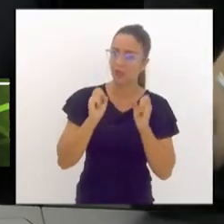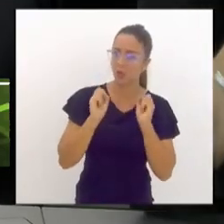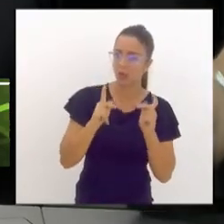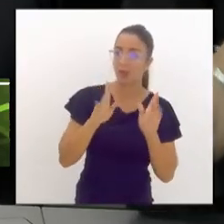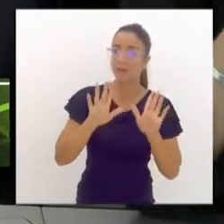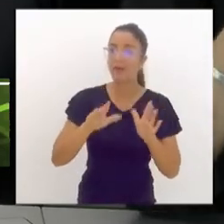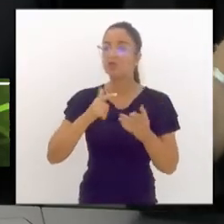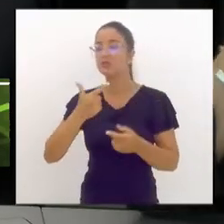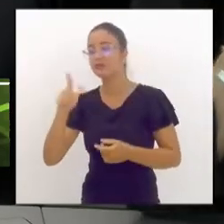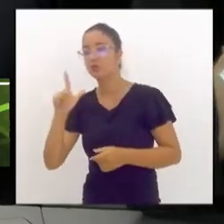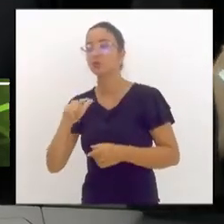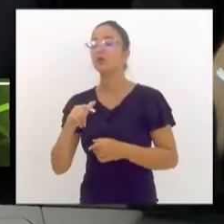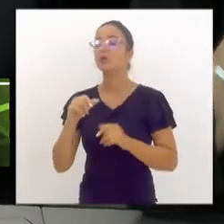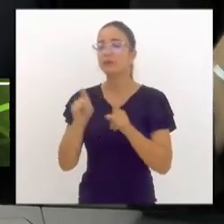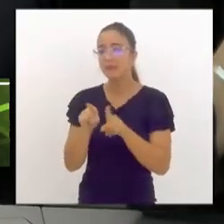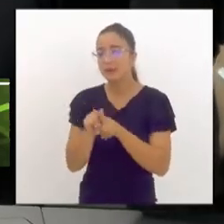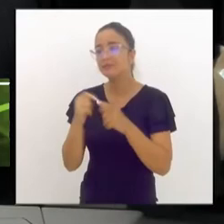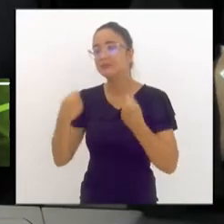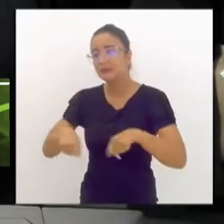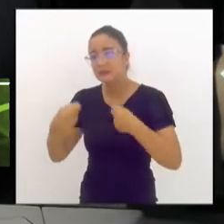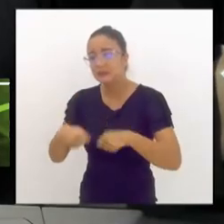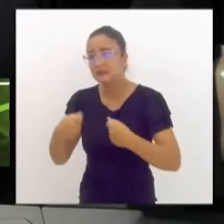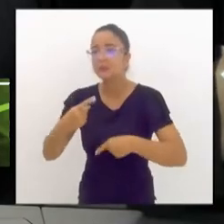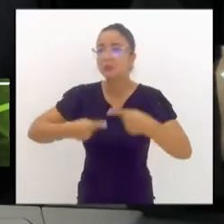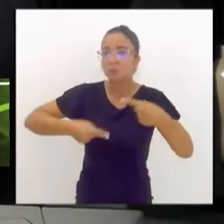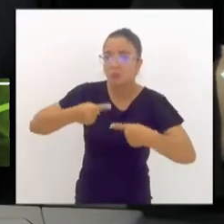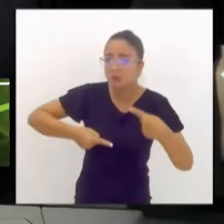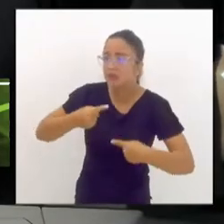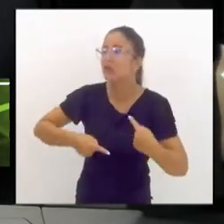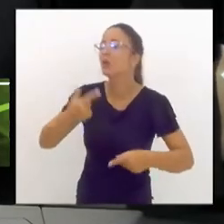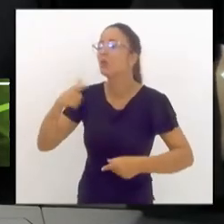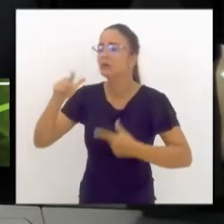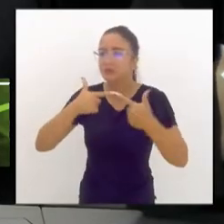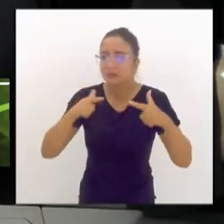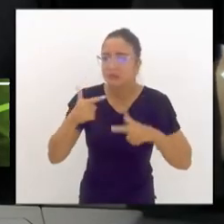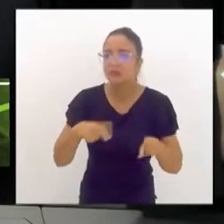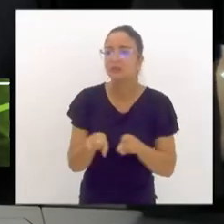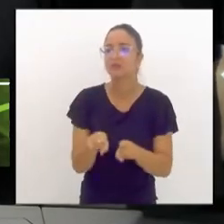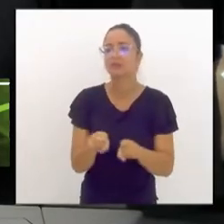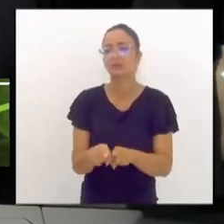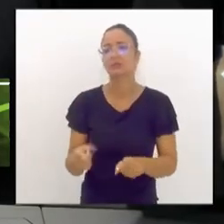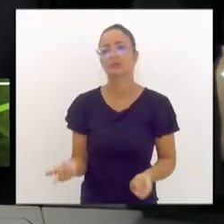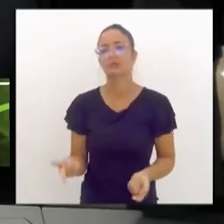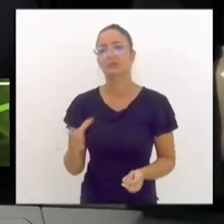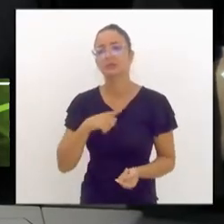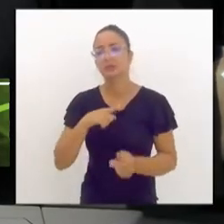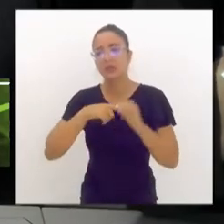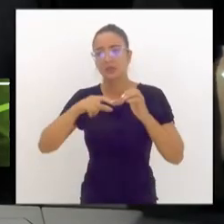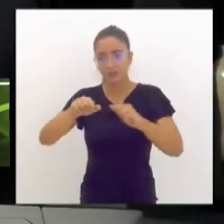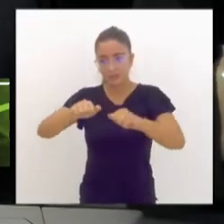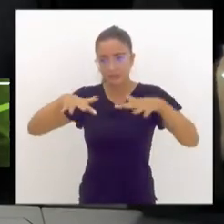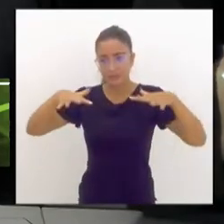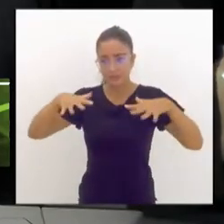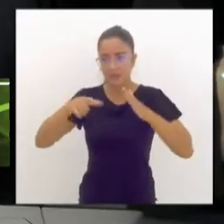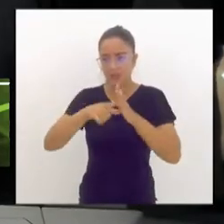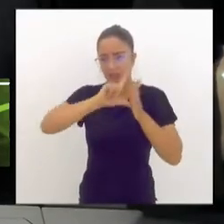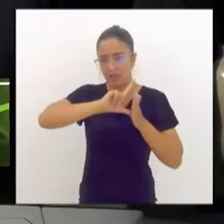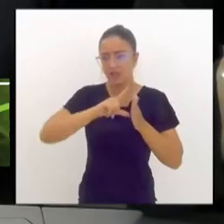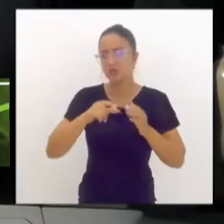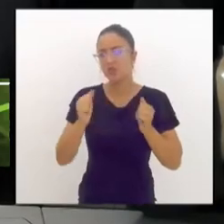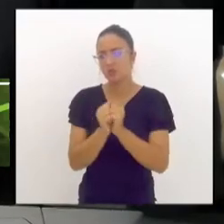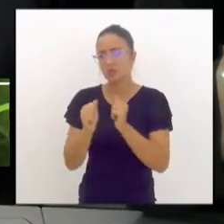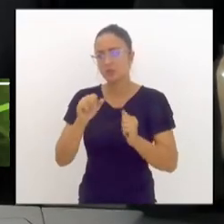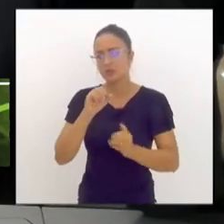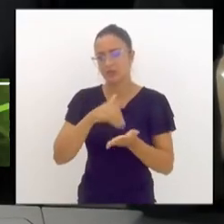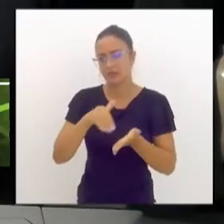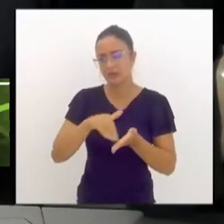de outras, como a gente tem falado sempre, né, e como falamos na audiência pública anterior com a SEDUC, a gente precisa de uma capacitação,